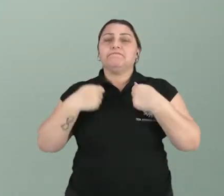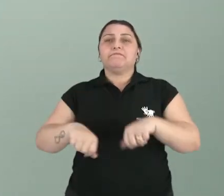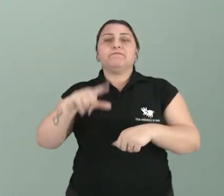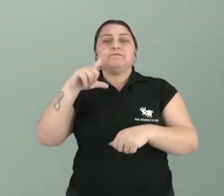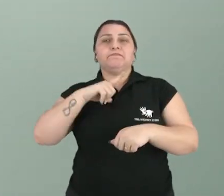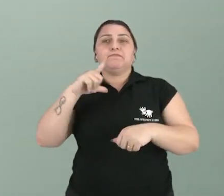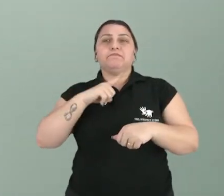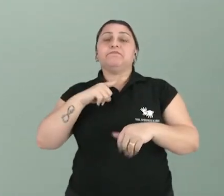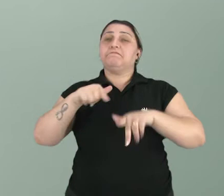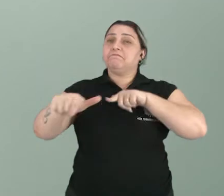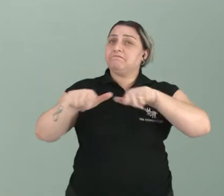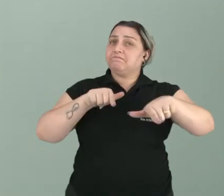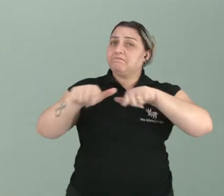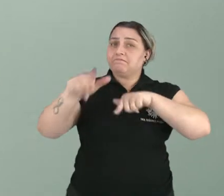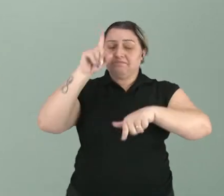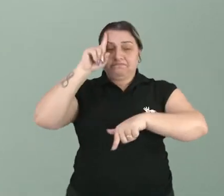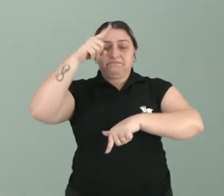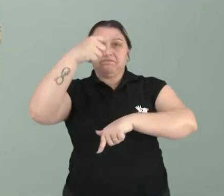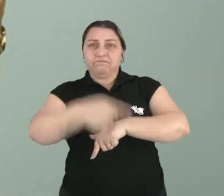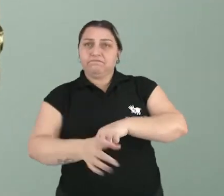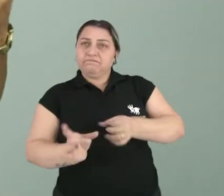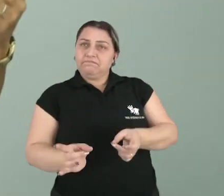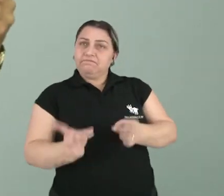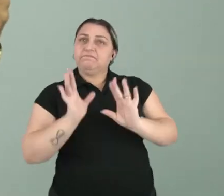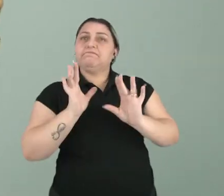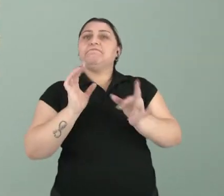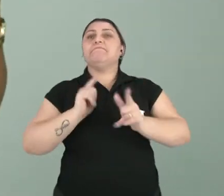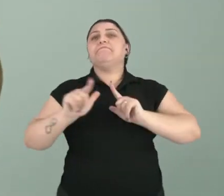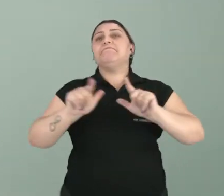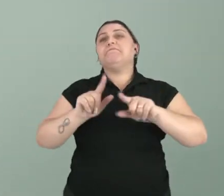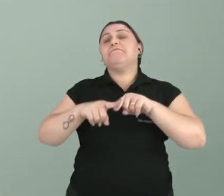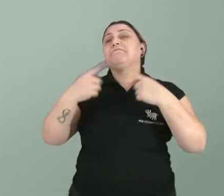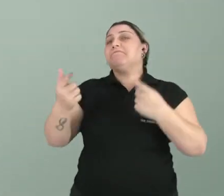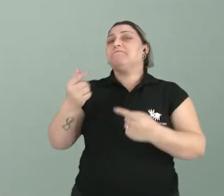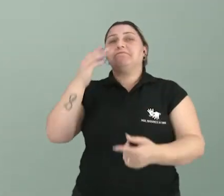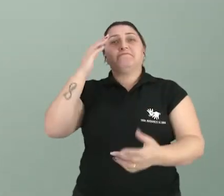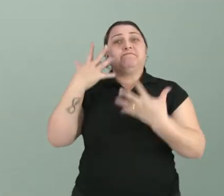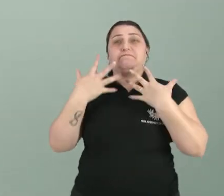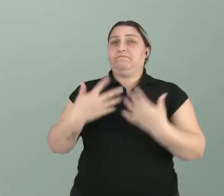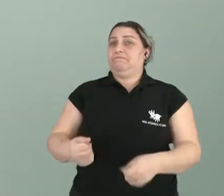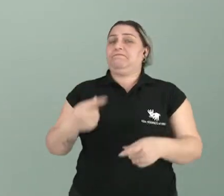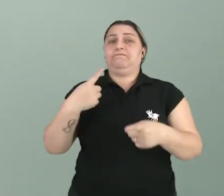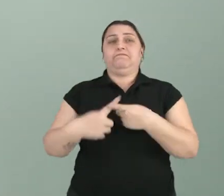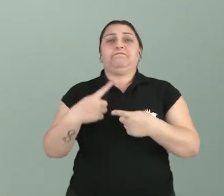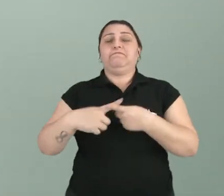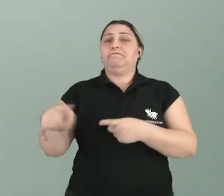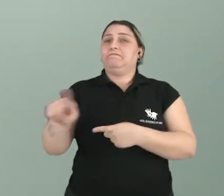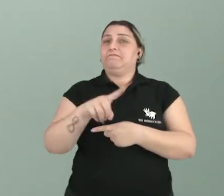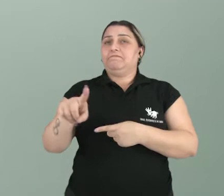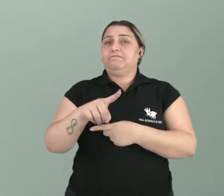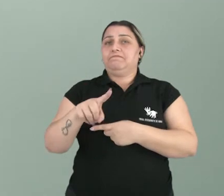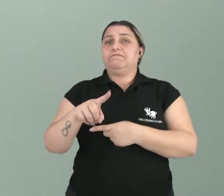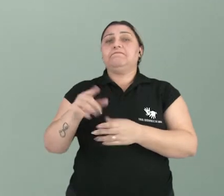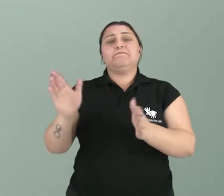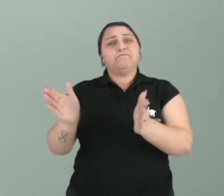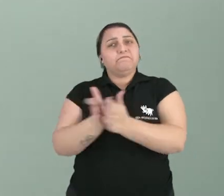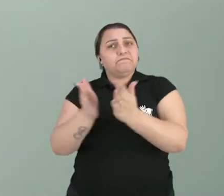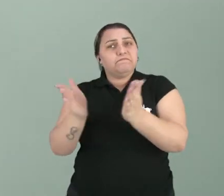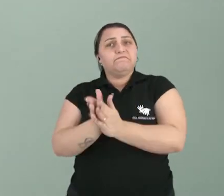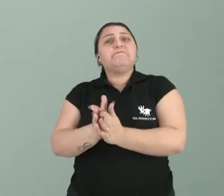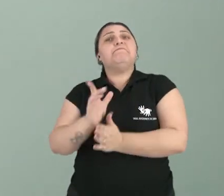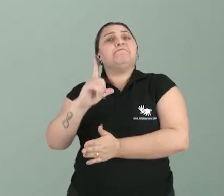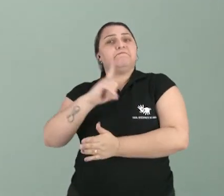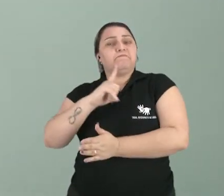a classe que trabalha e a classe que vende a sua mão de obra. Mas a gente não concorda em parte com isso aí, não. A pobreza pode